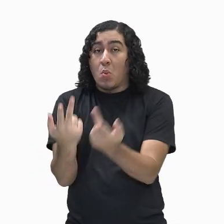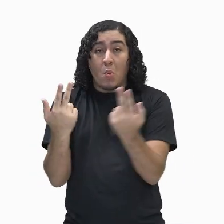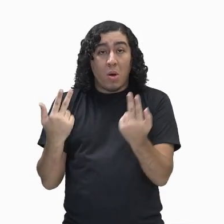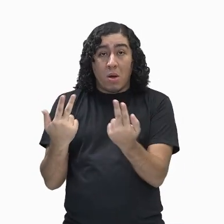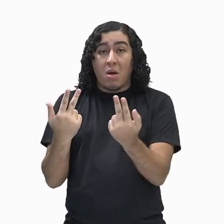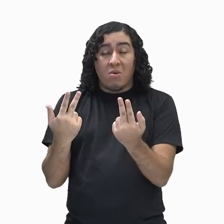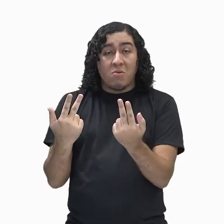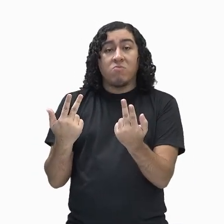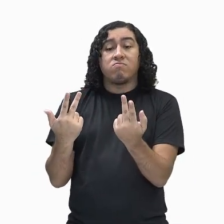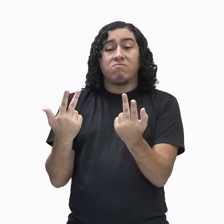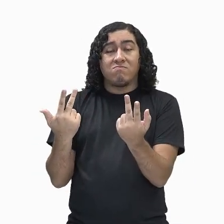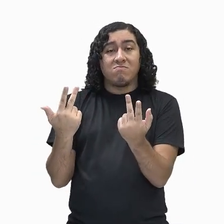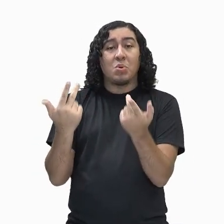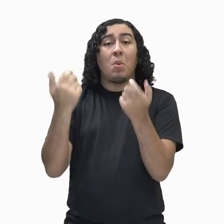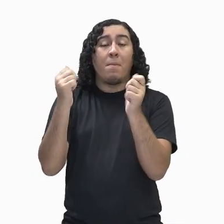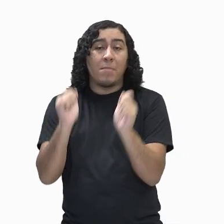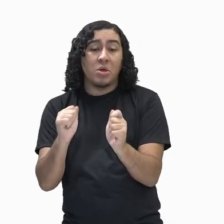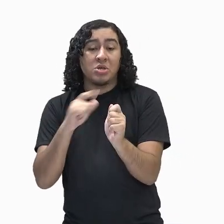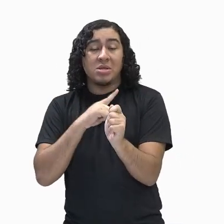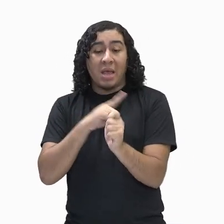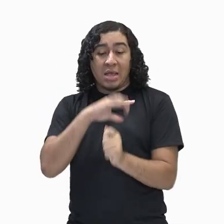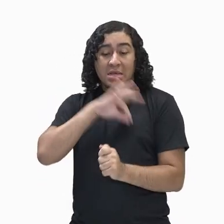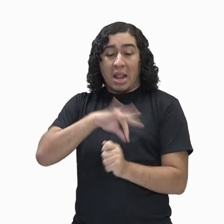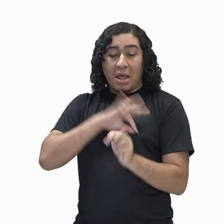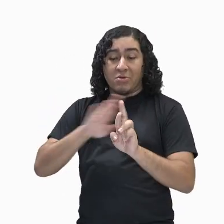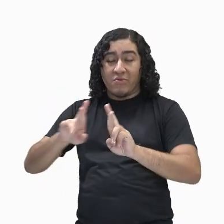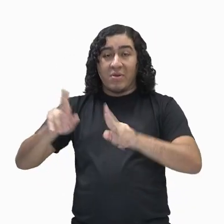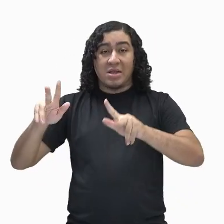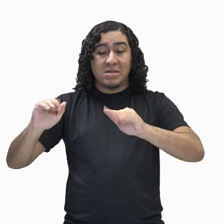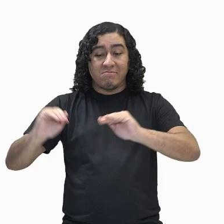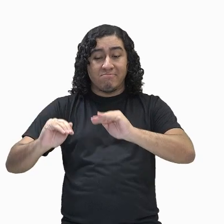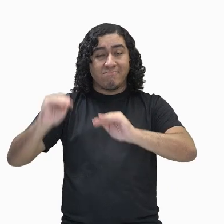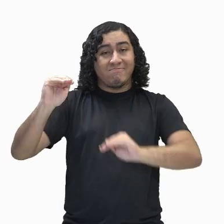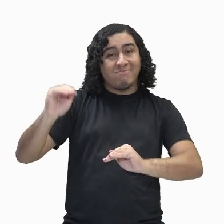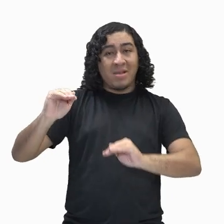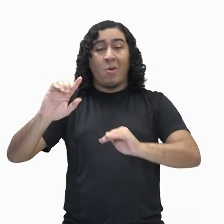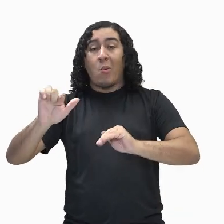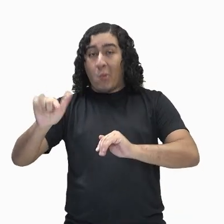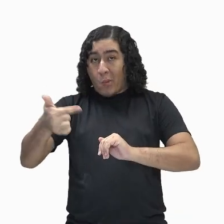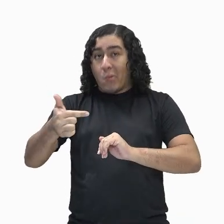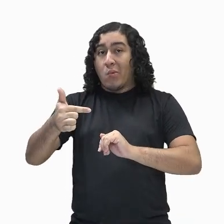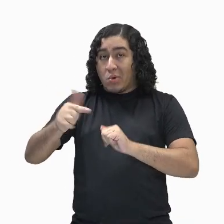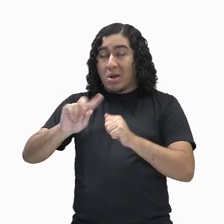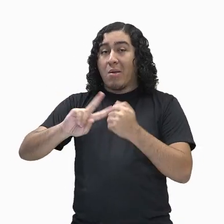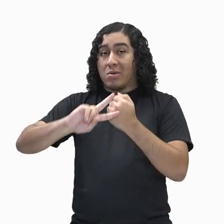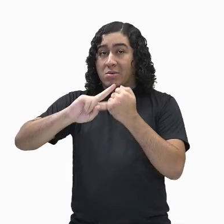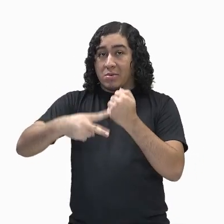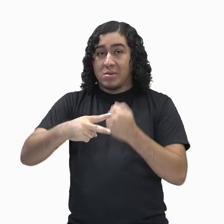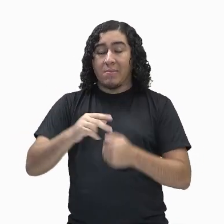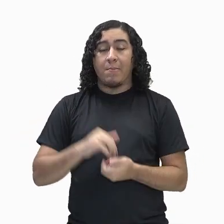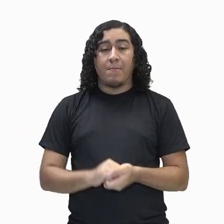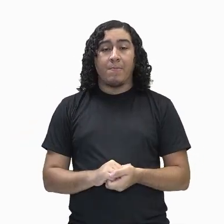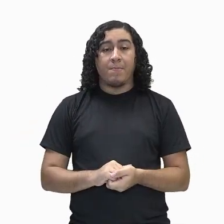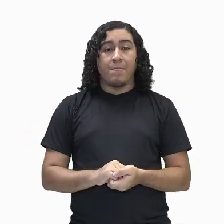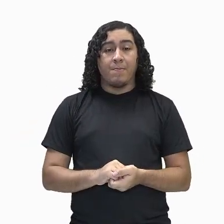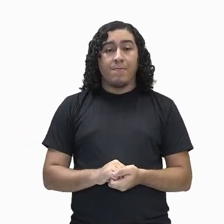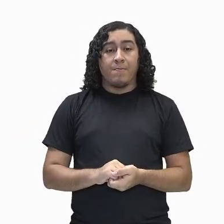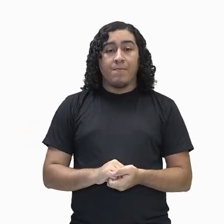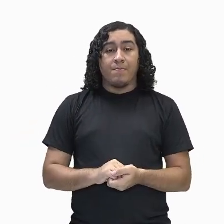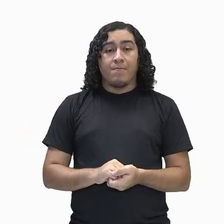empresa, pode diferenciar muito. É outra consequência. E, para finalizar, nós mostramos